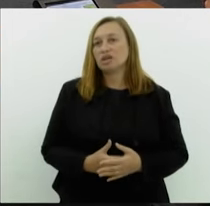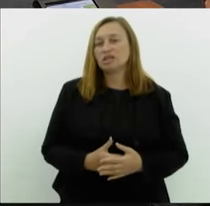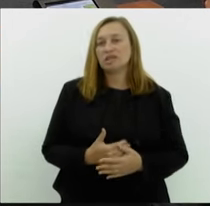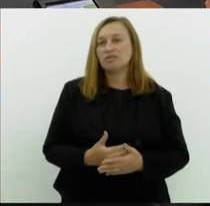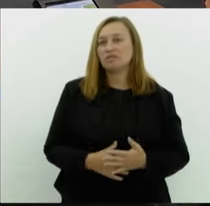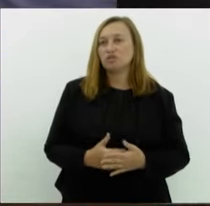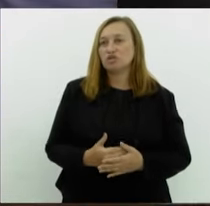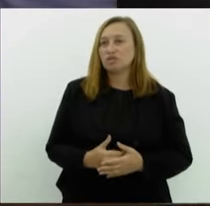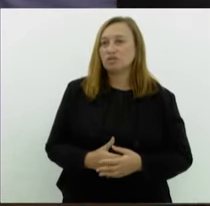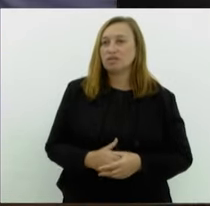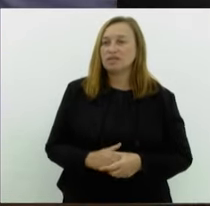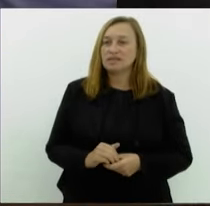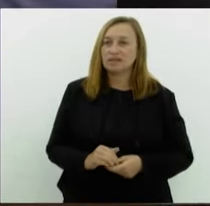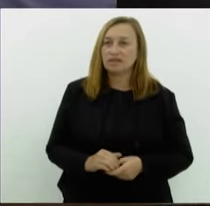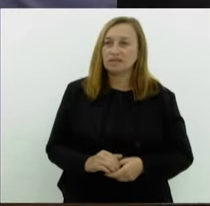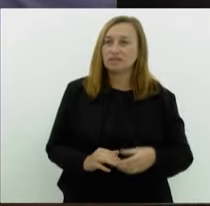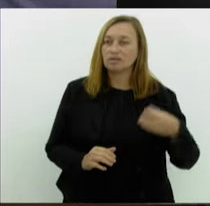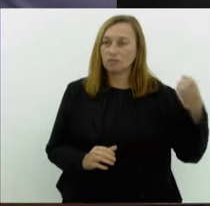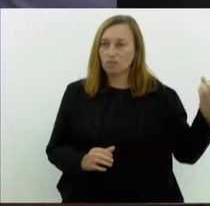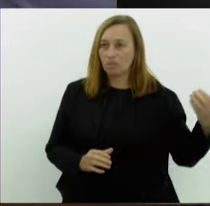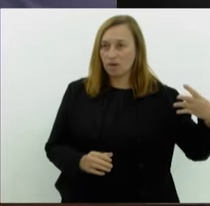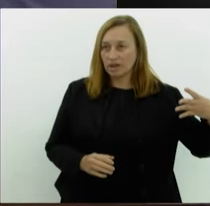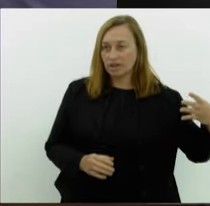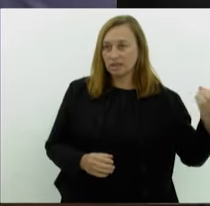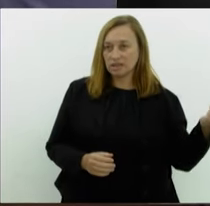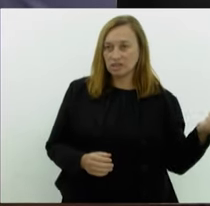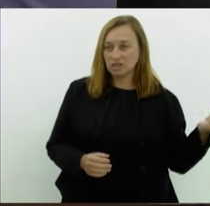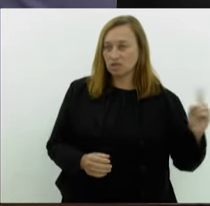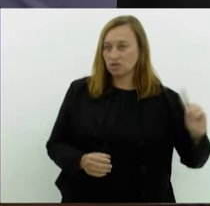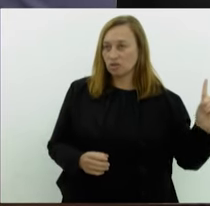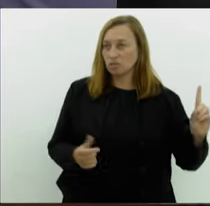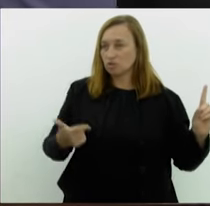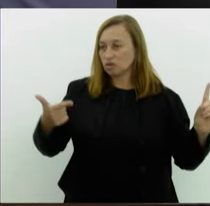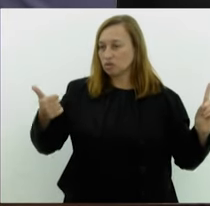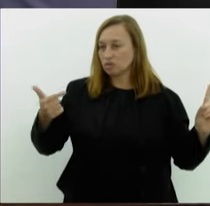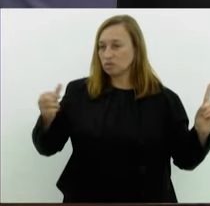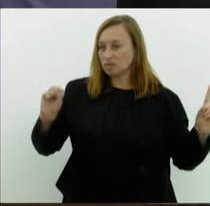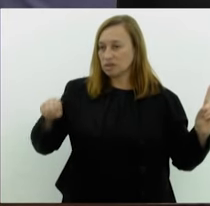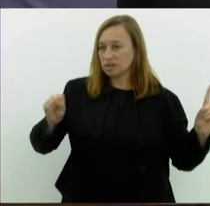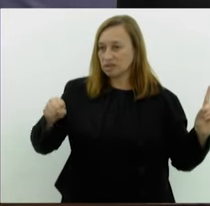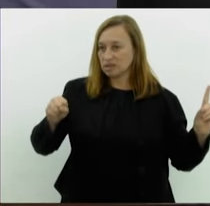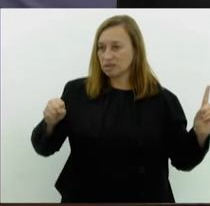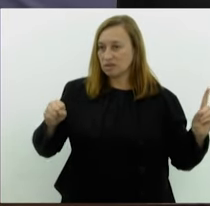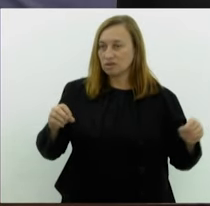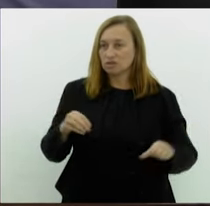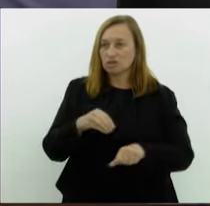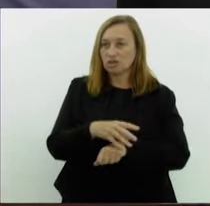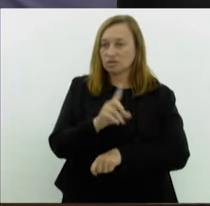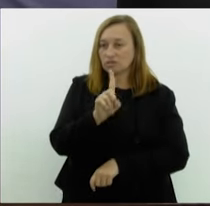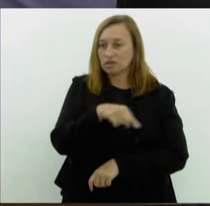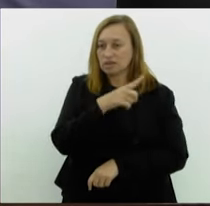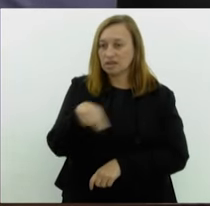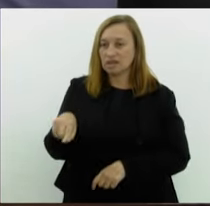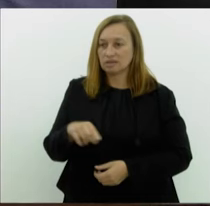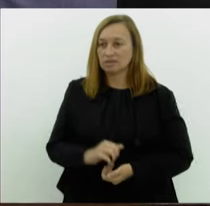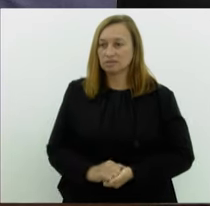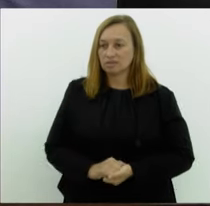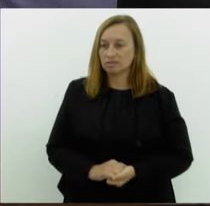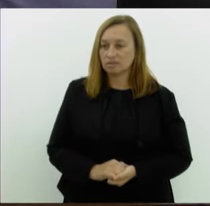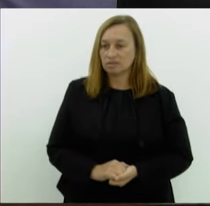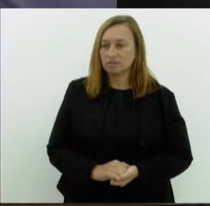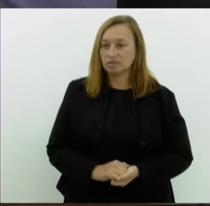58 votos então, 46 não, 12 sim. Os destaques foram rejeitados.